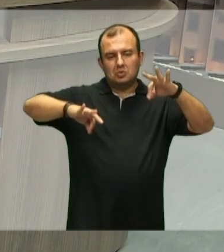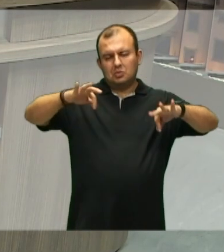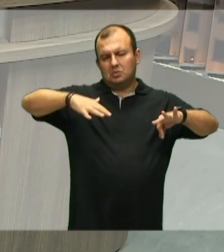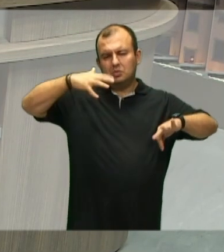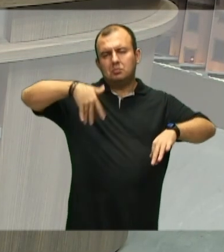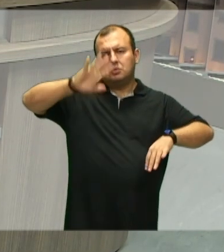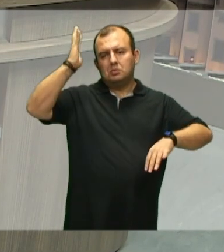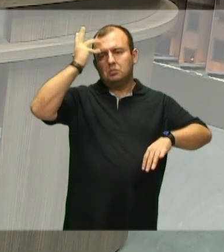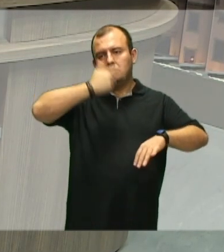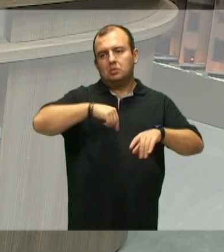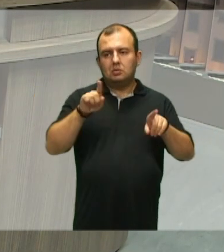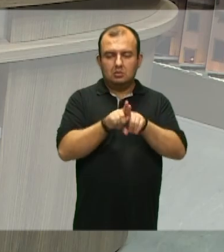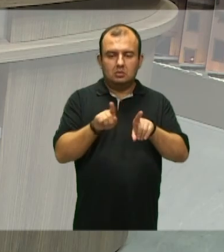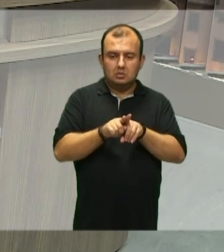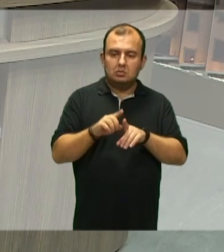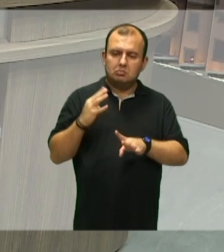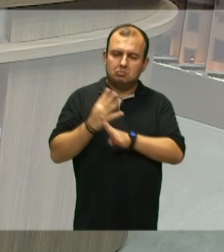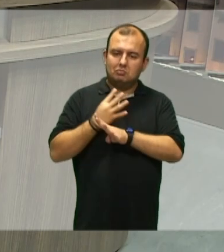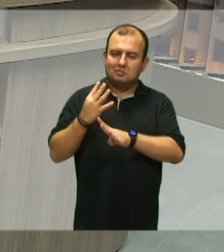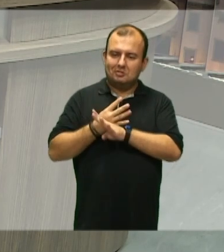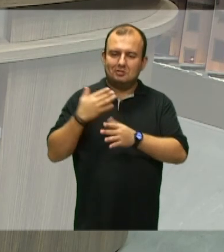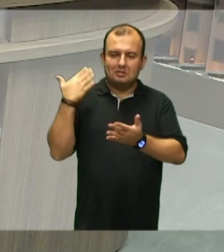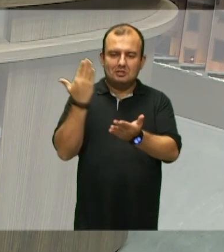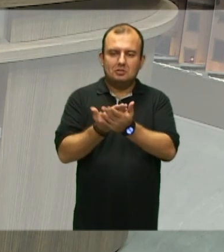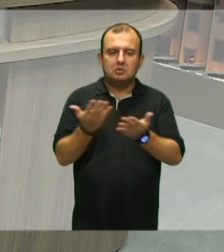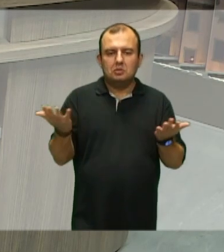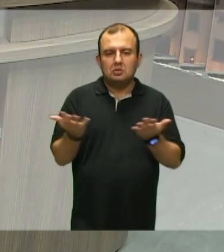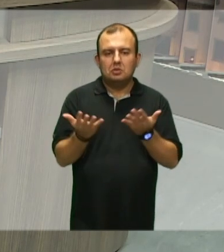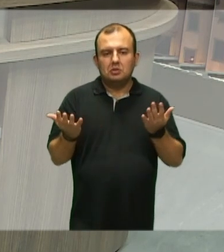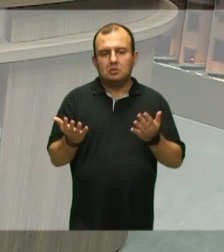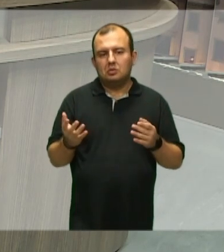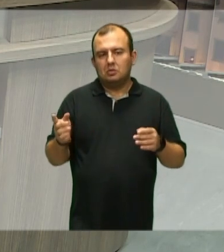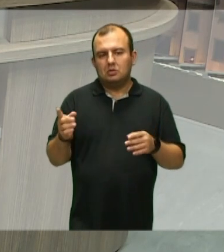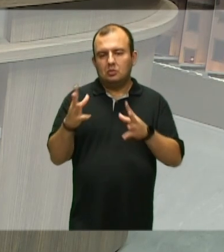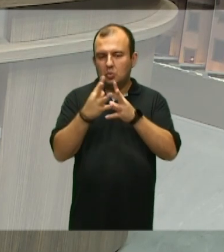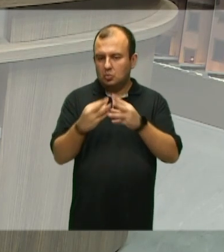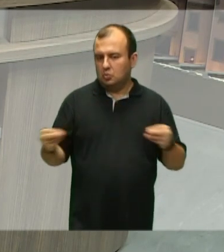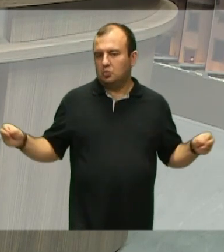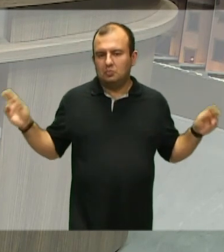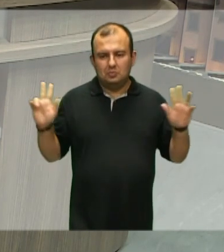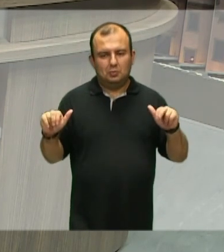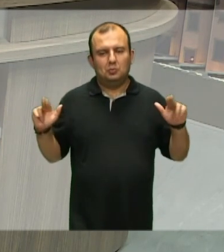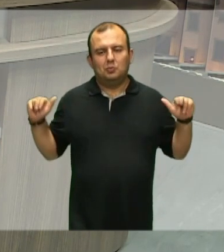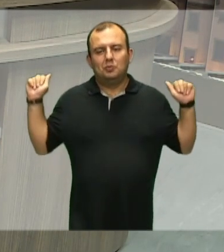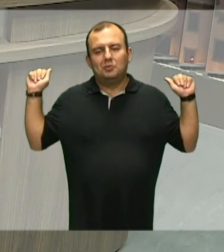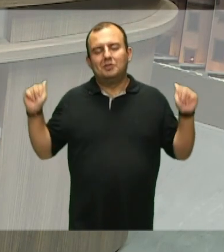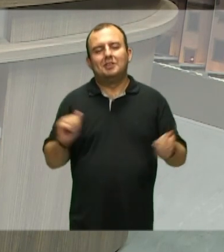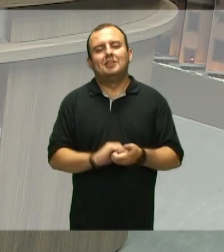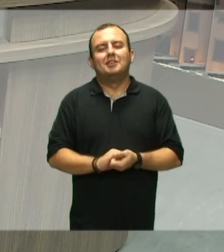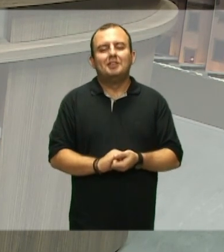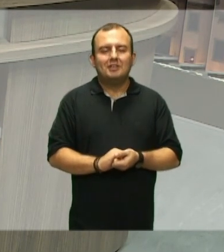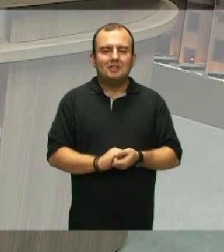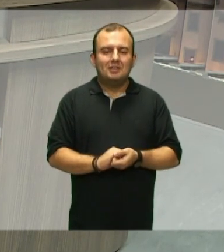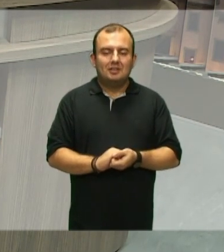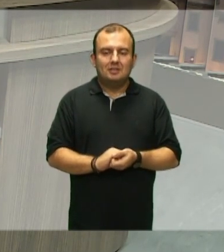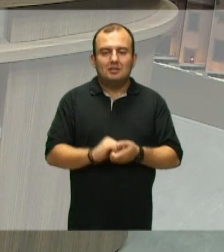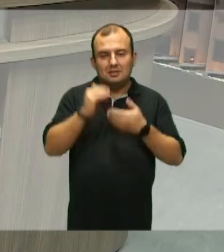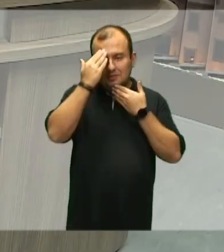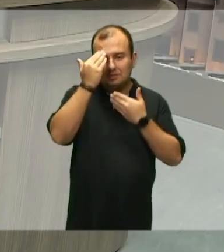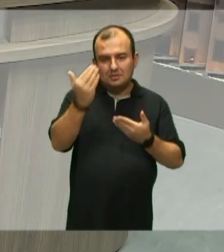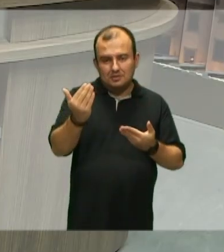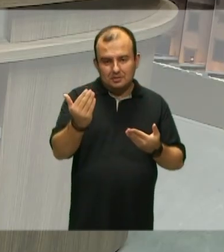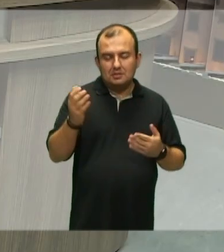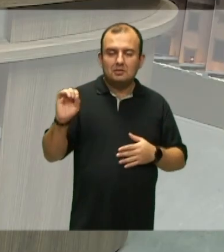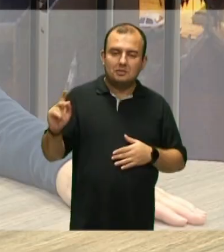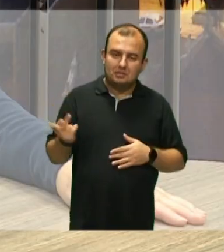também. Exatamente, e sobrevive aí fortemente. E não vai morrer nunca. Nunca. Muito. Obrigada